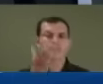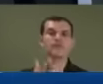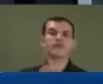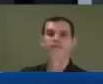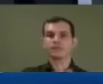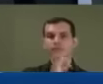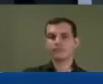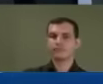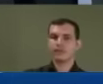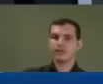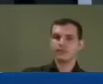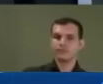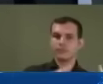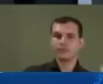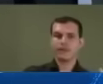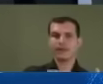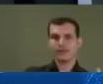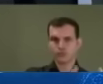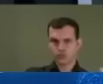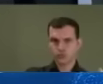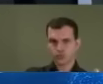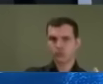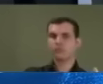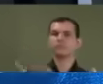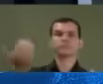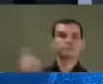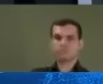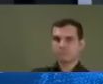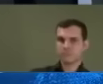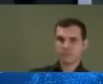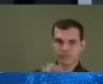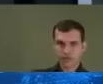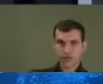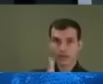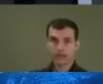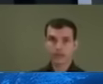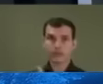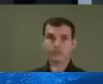Indesul. Não foi feito pelo governo federal desde 2018.